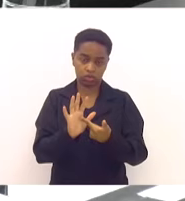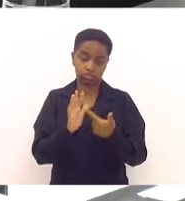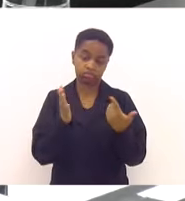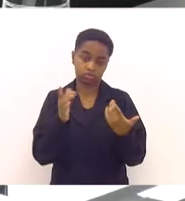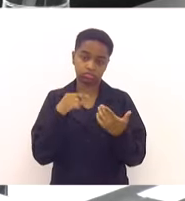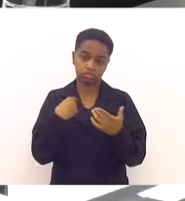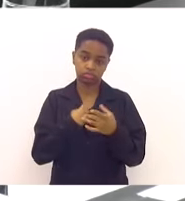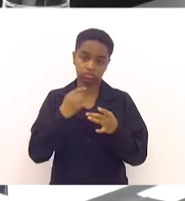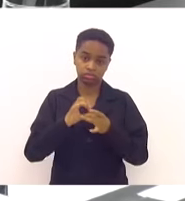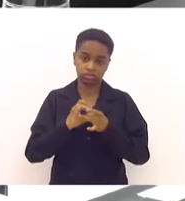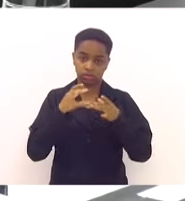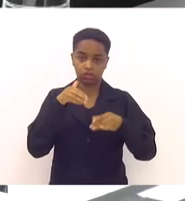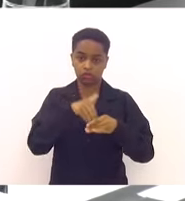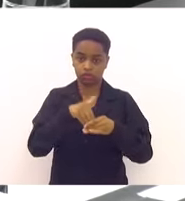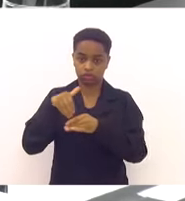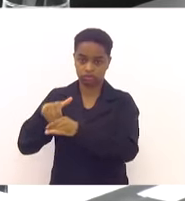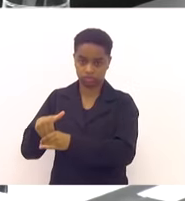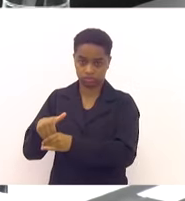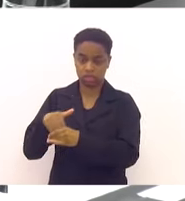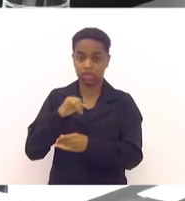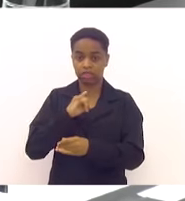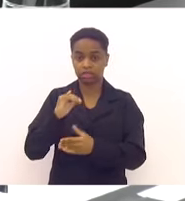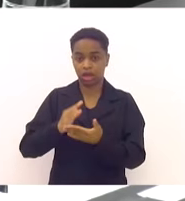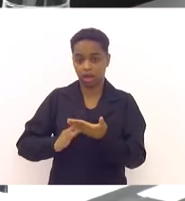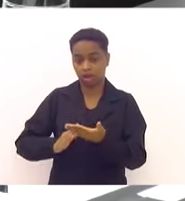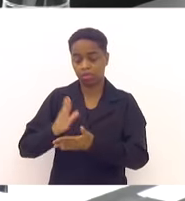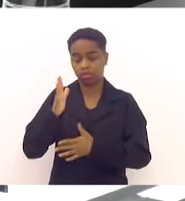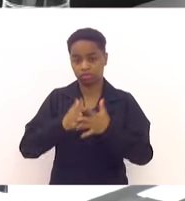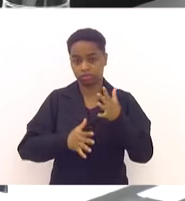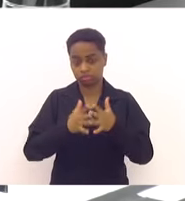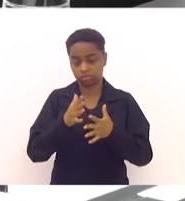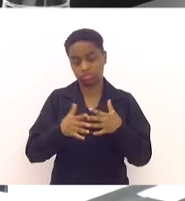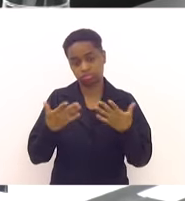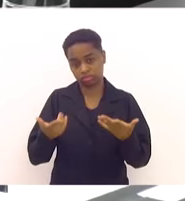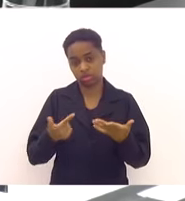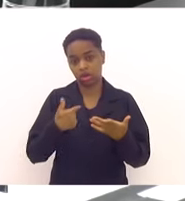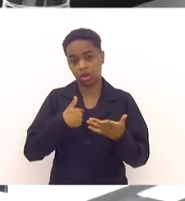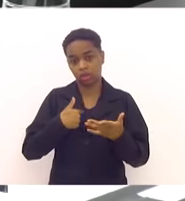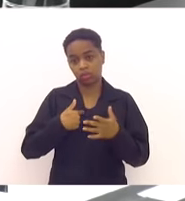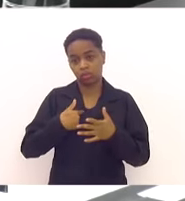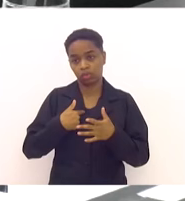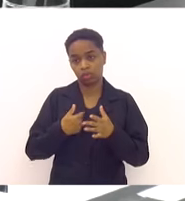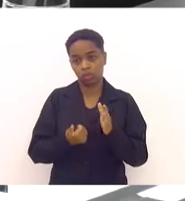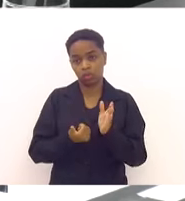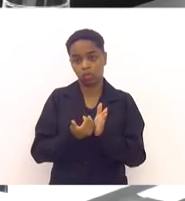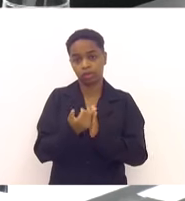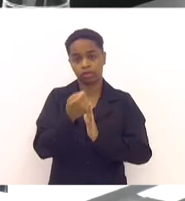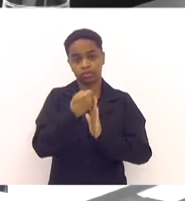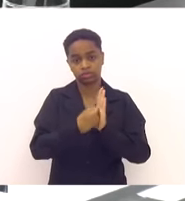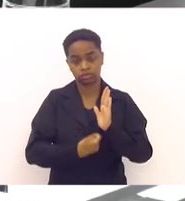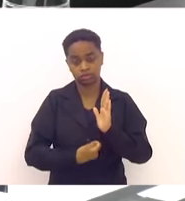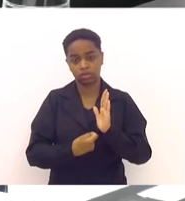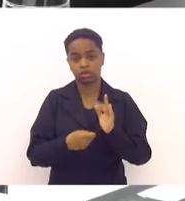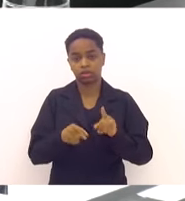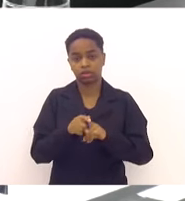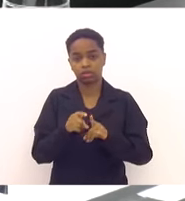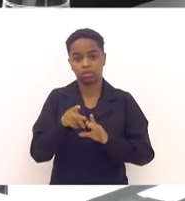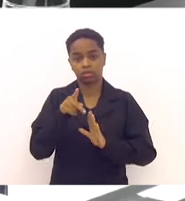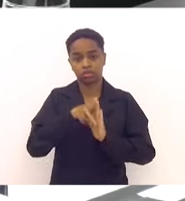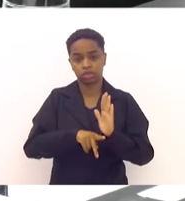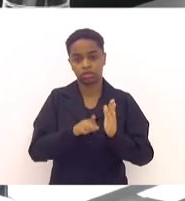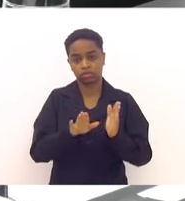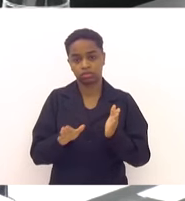gente coloca em votação ambos. Se for aprovada a prejudicabilidade, eu passo a ser o autor da prejudicabilidade e o projeto vai para